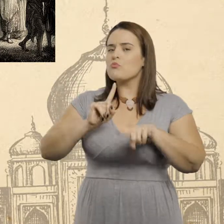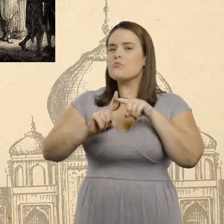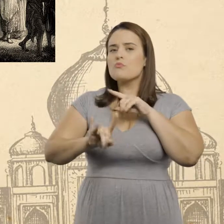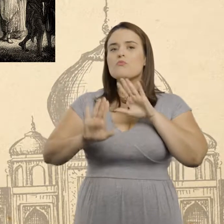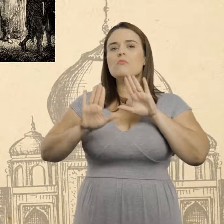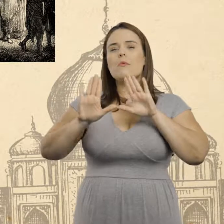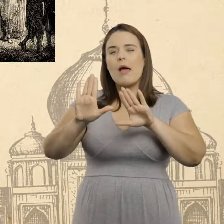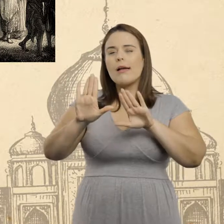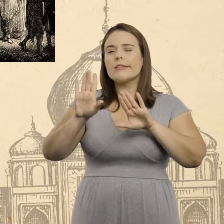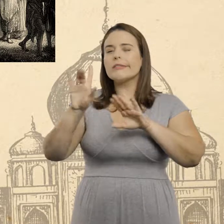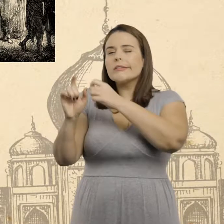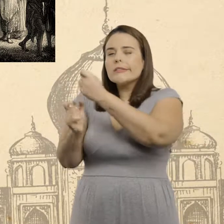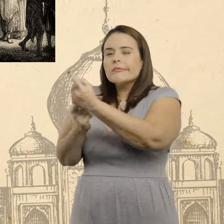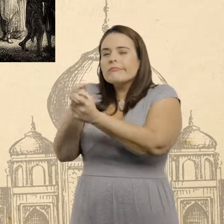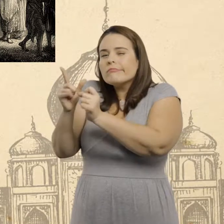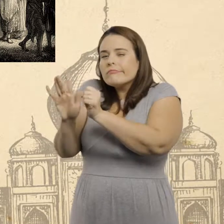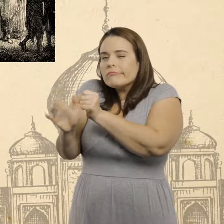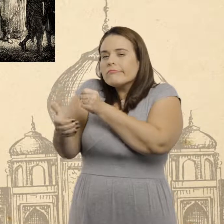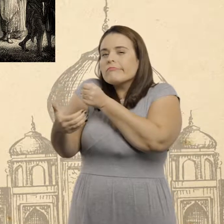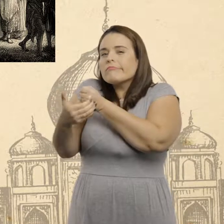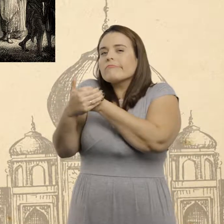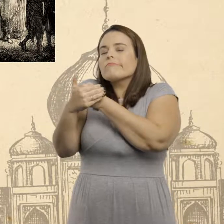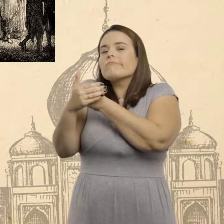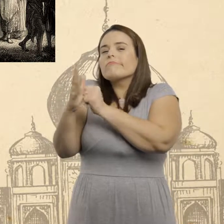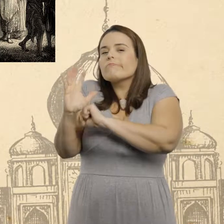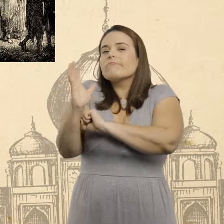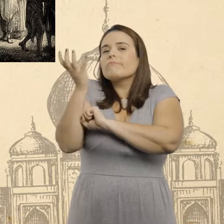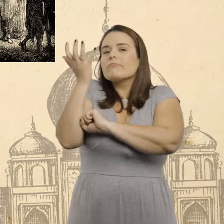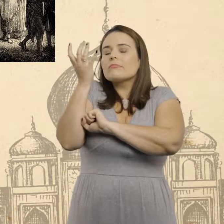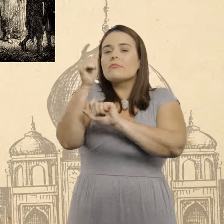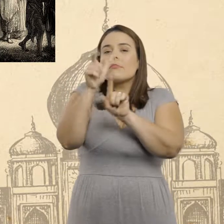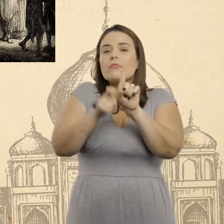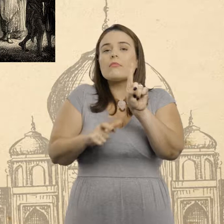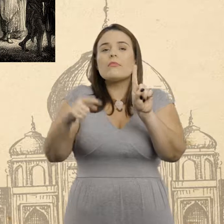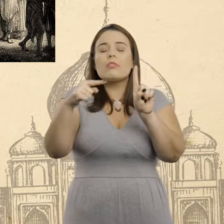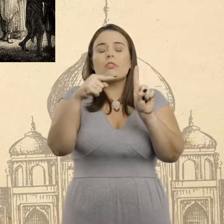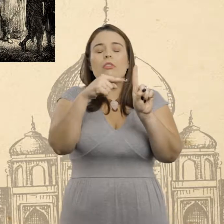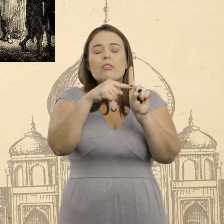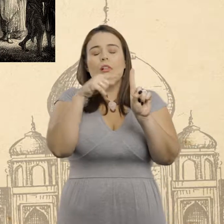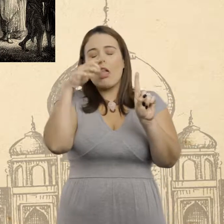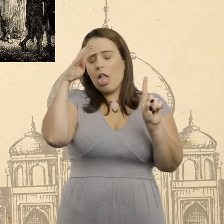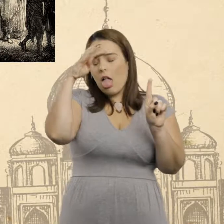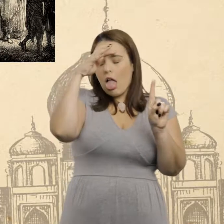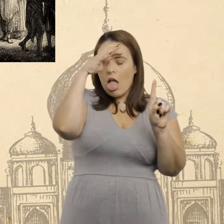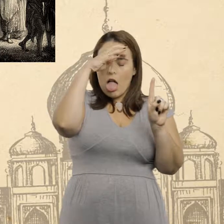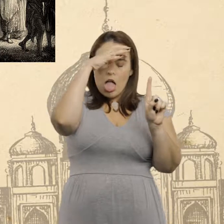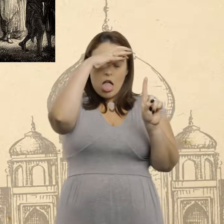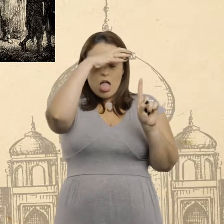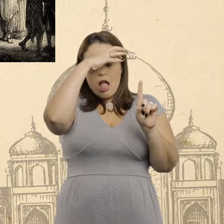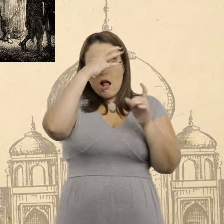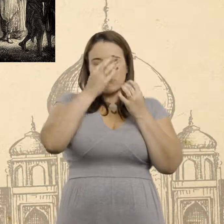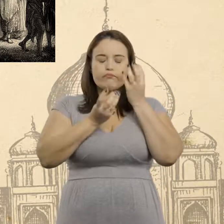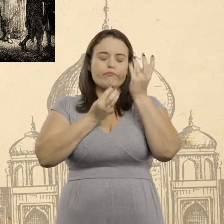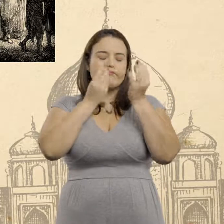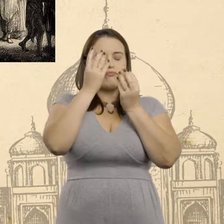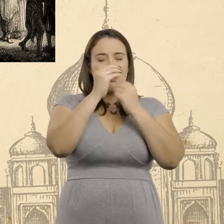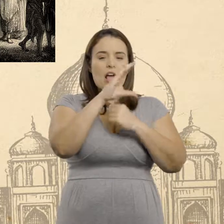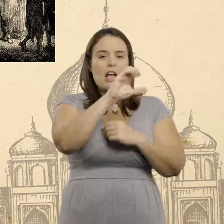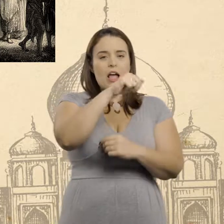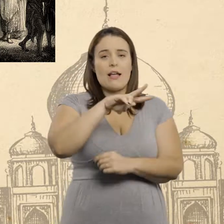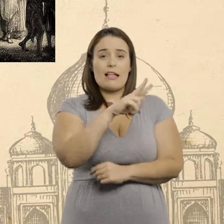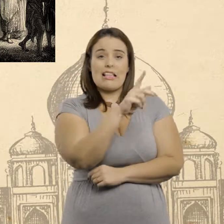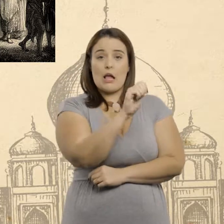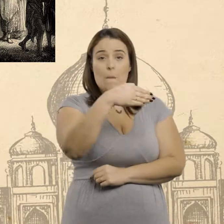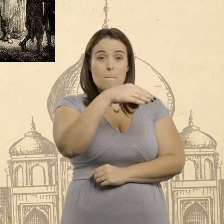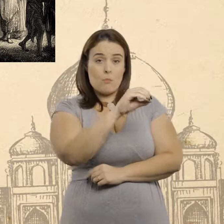lugares escondidos como aquele. Ele também contou que a mulher que ia ser sacrificada não reagia porque estava dopada com fumaça